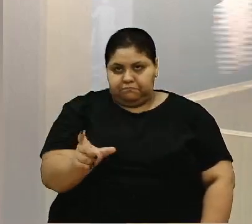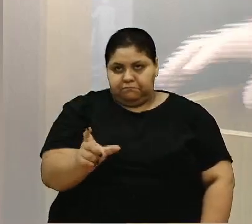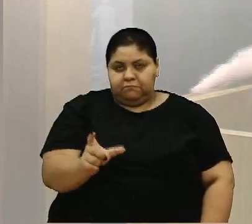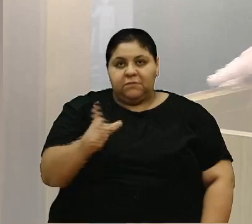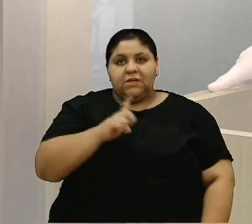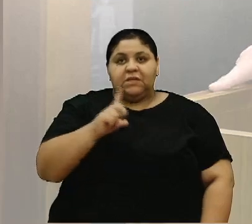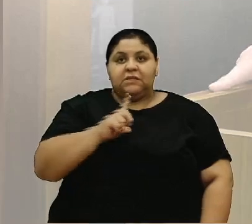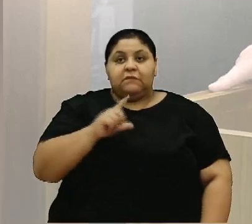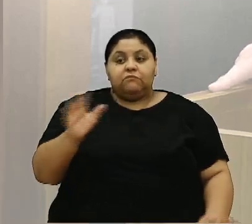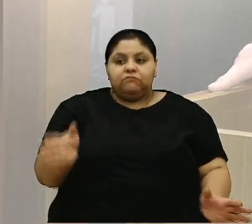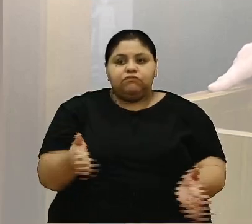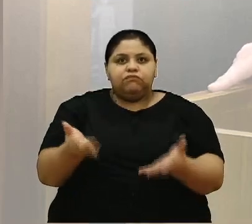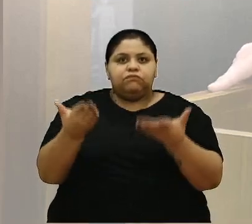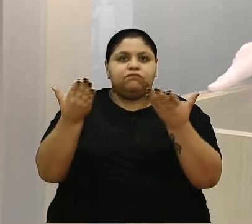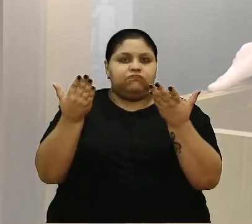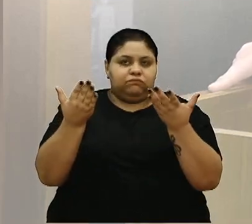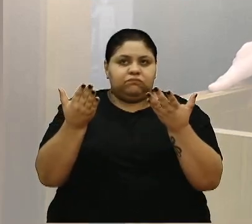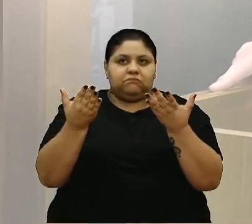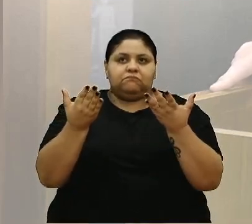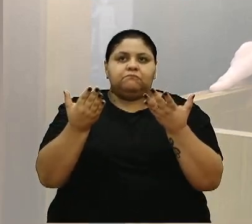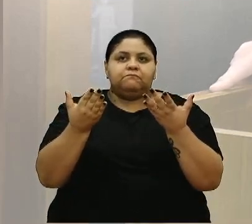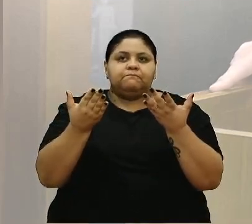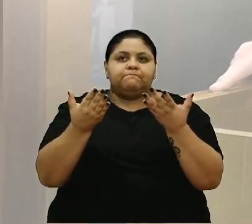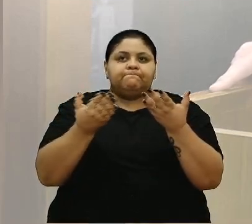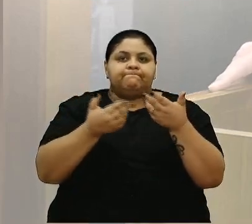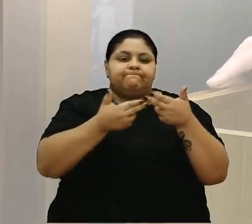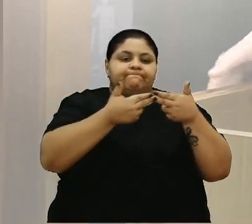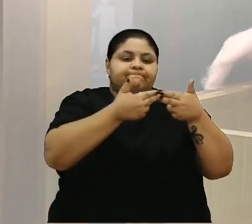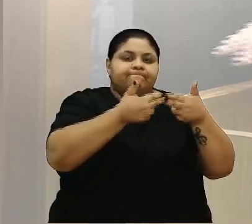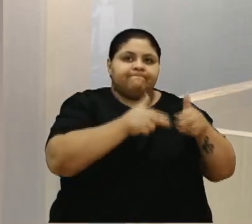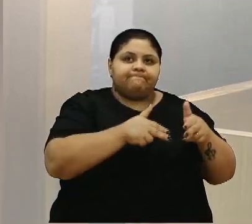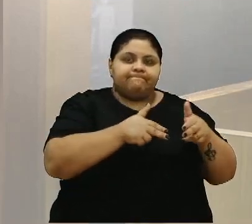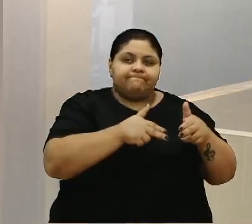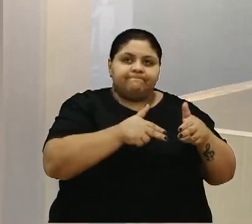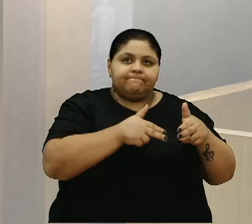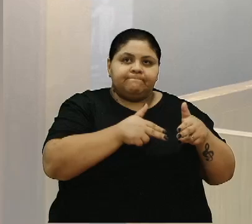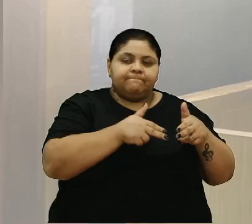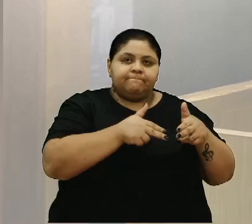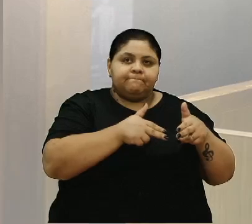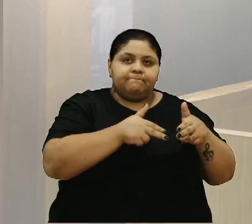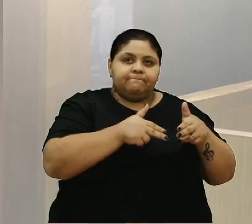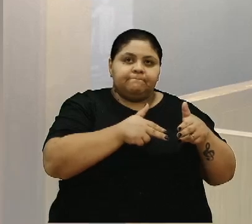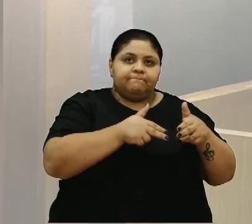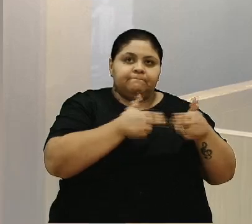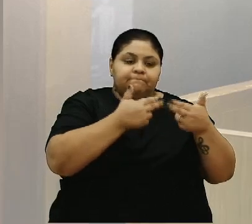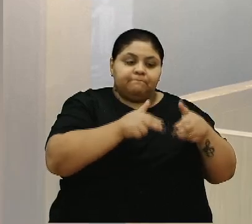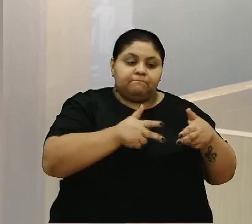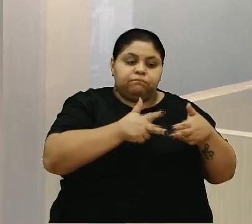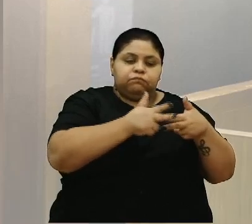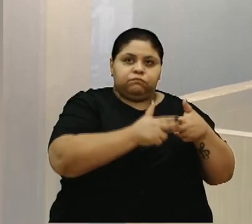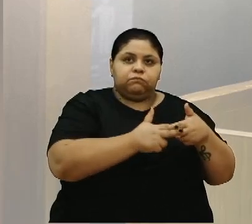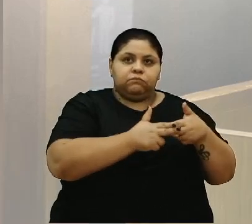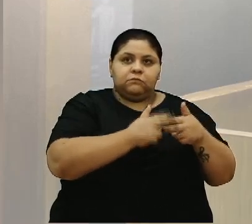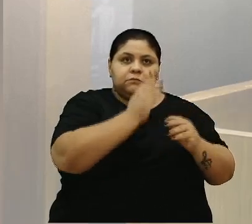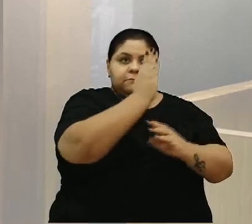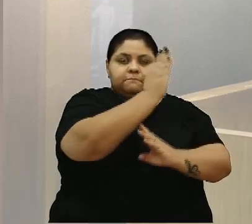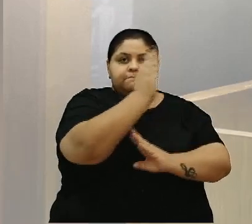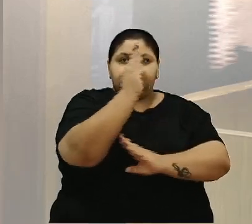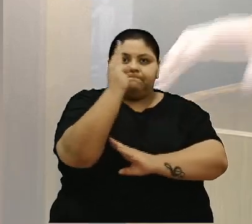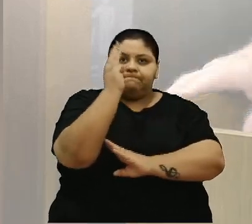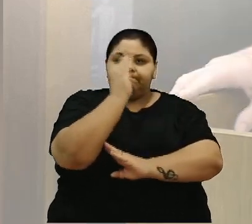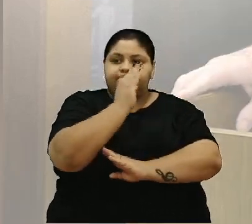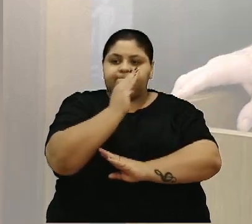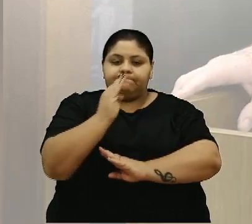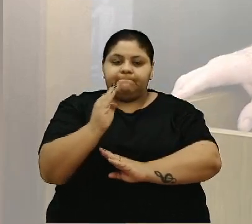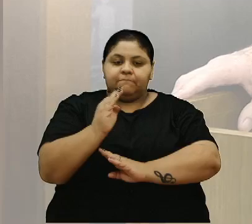muita empolgação. E a inauguração da biblioteca, para muitos é